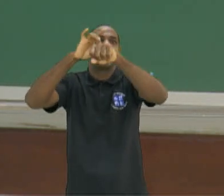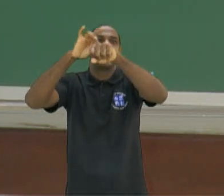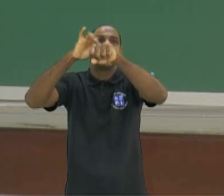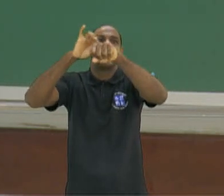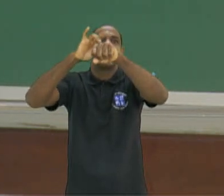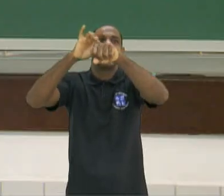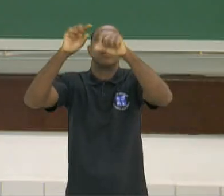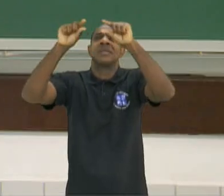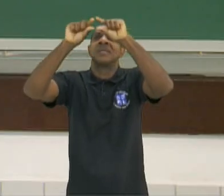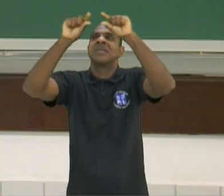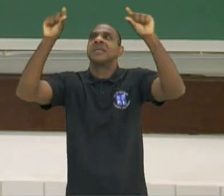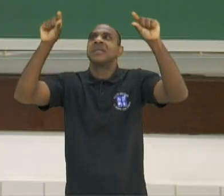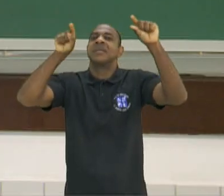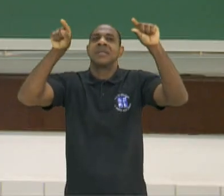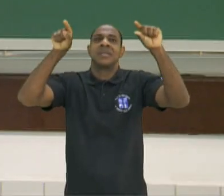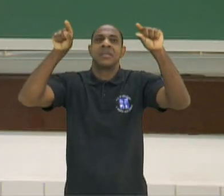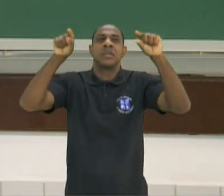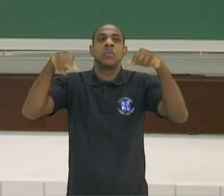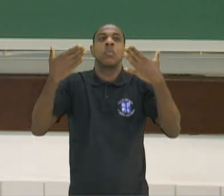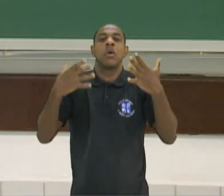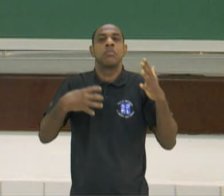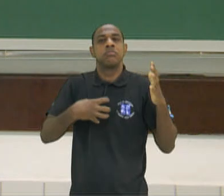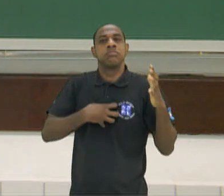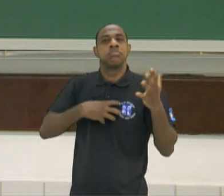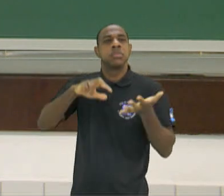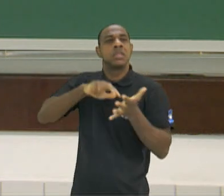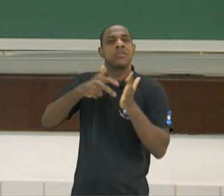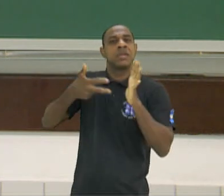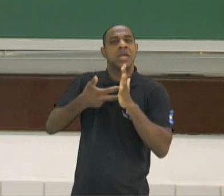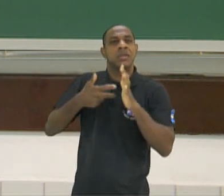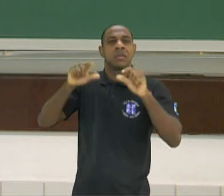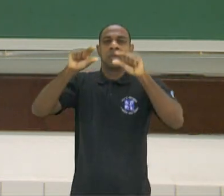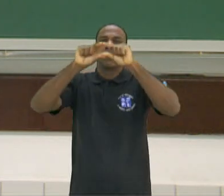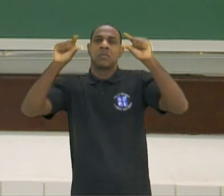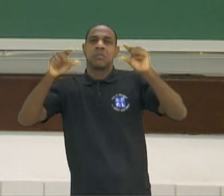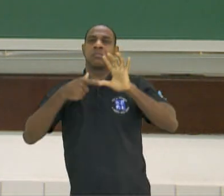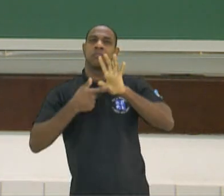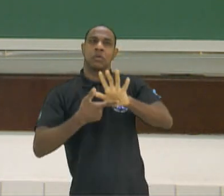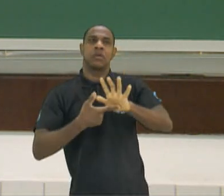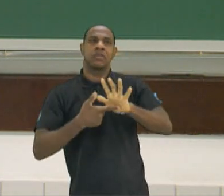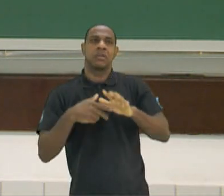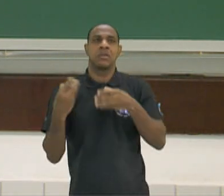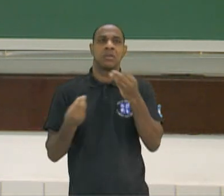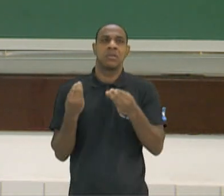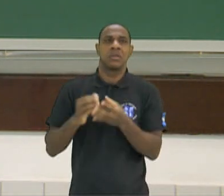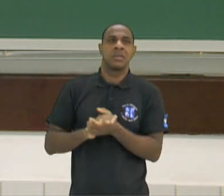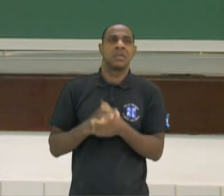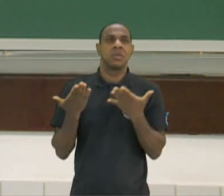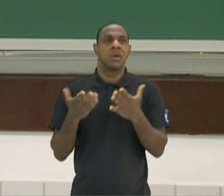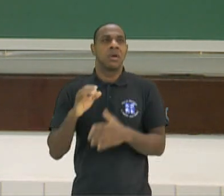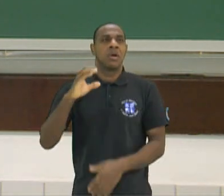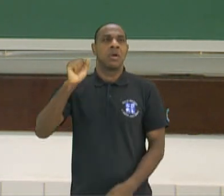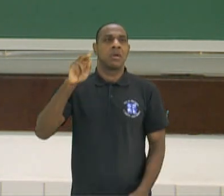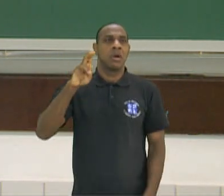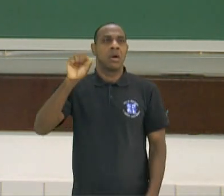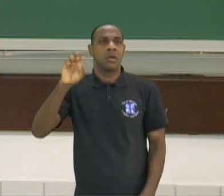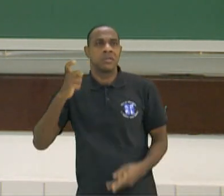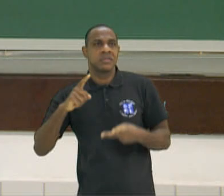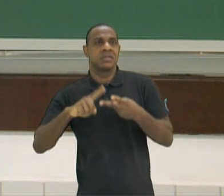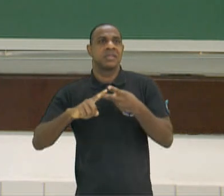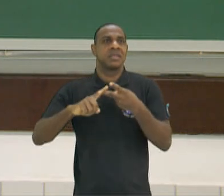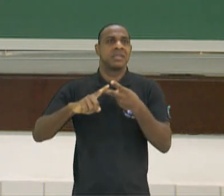nós temos que verificar o quê? Qual o sentido que essa nossa frase vai trazer? Se é cause, contrast,